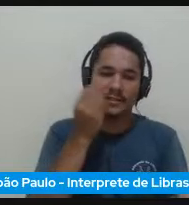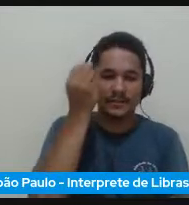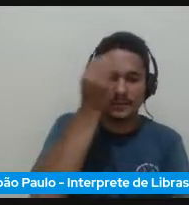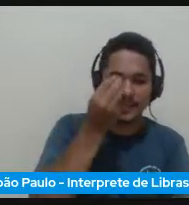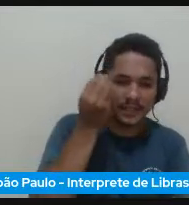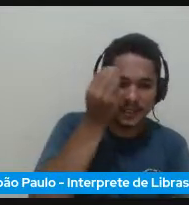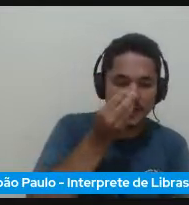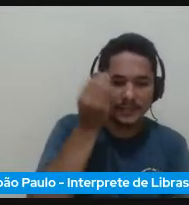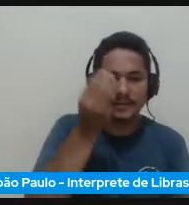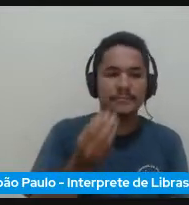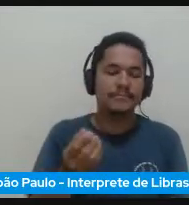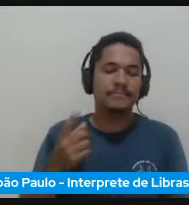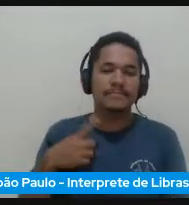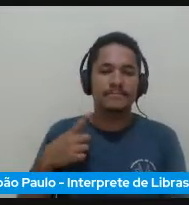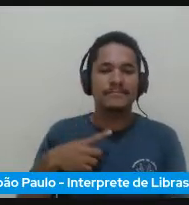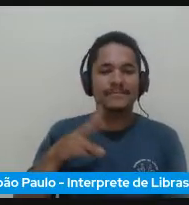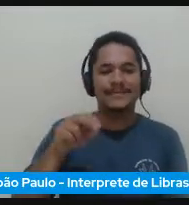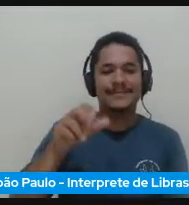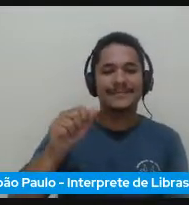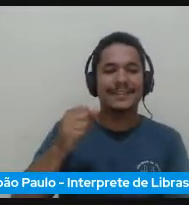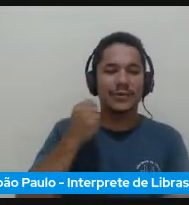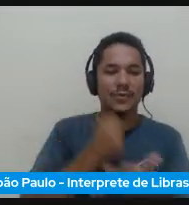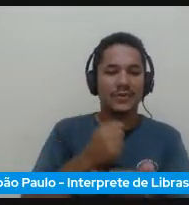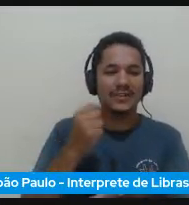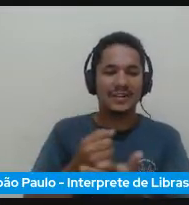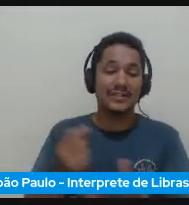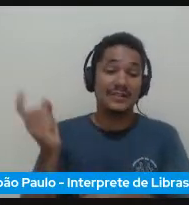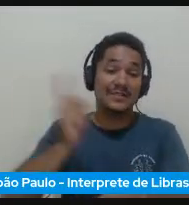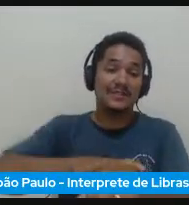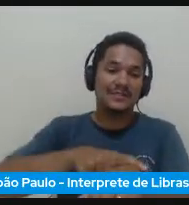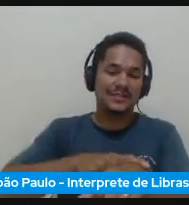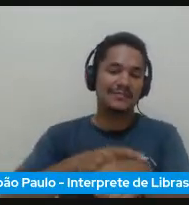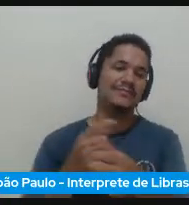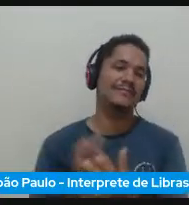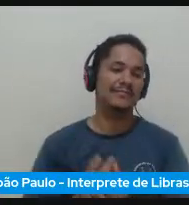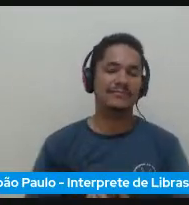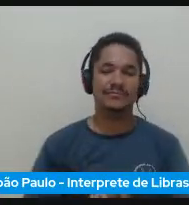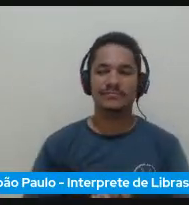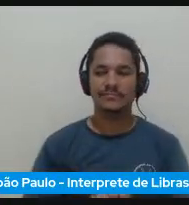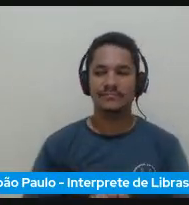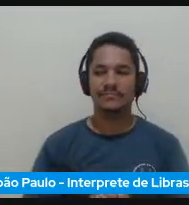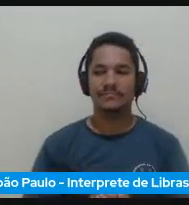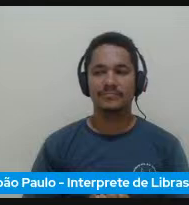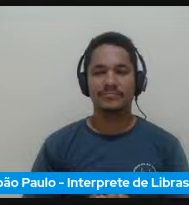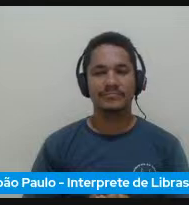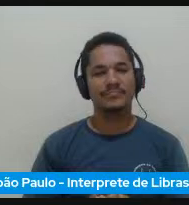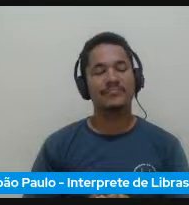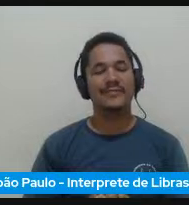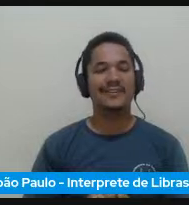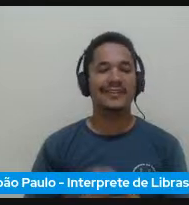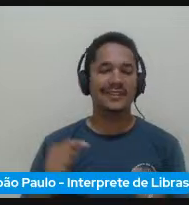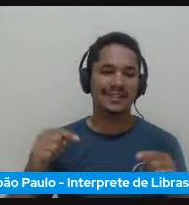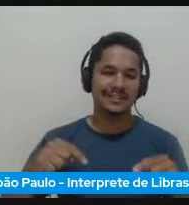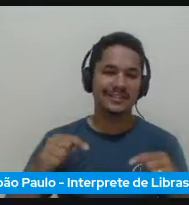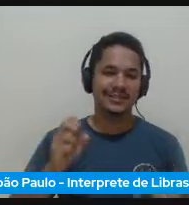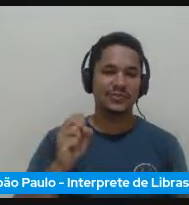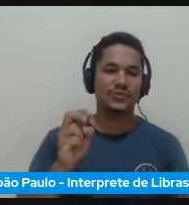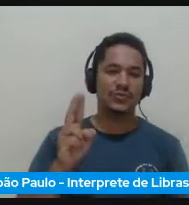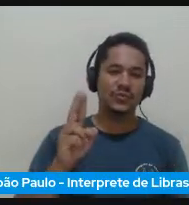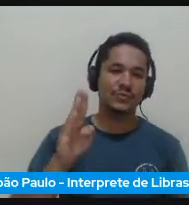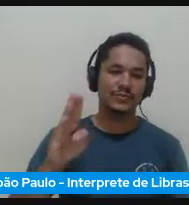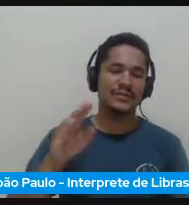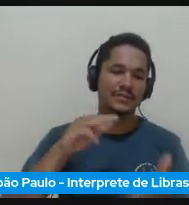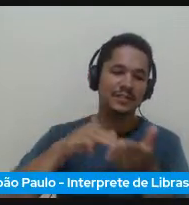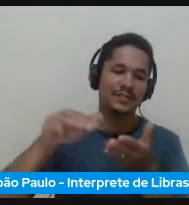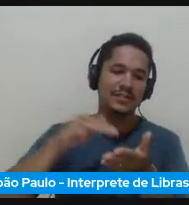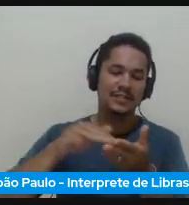vagas para contratação imediata. Então, a subsecretaria aqui, com alguns